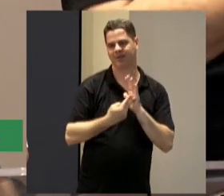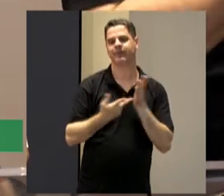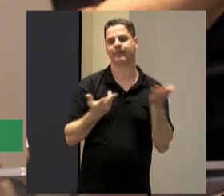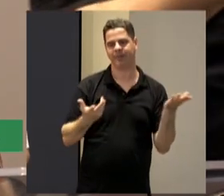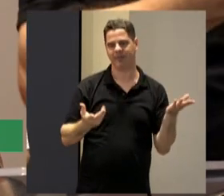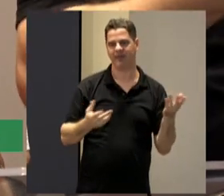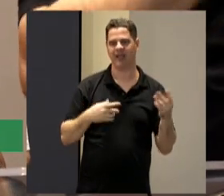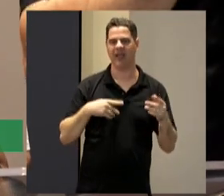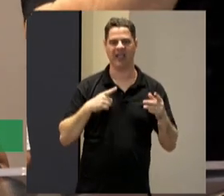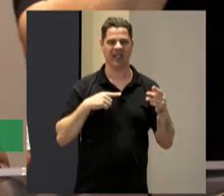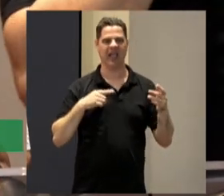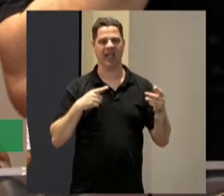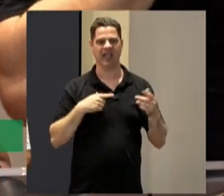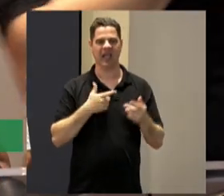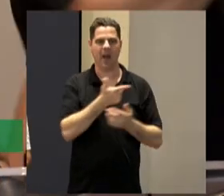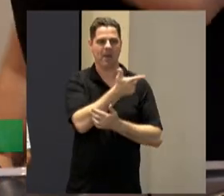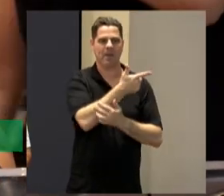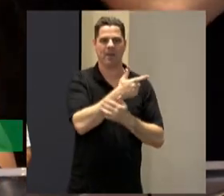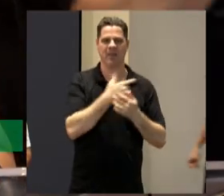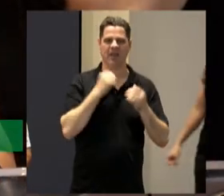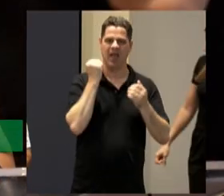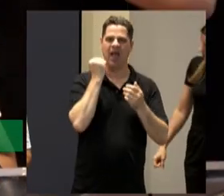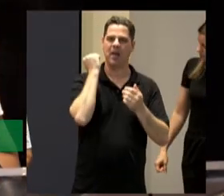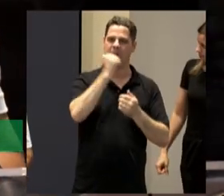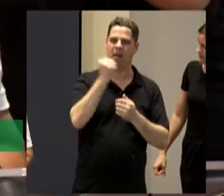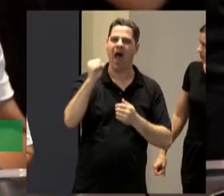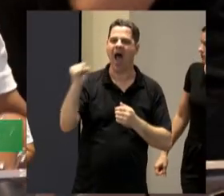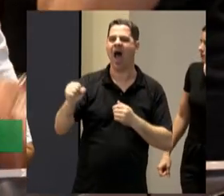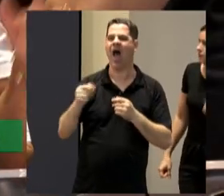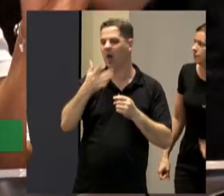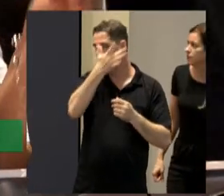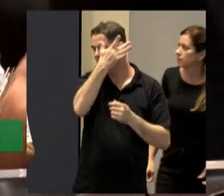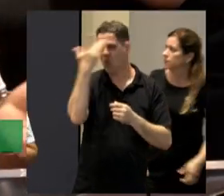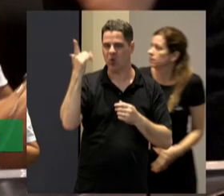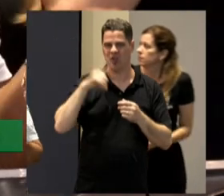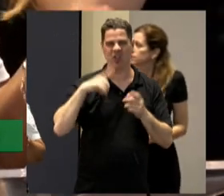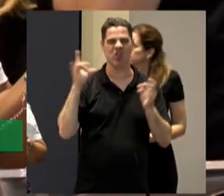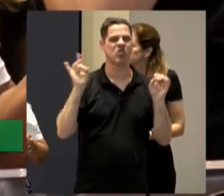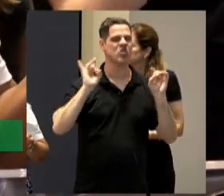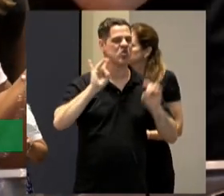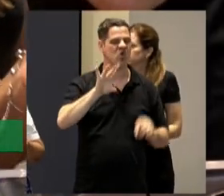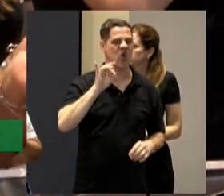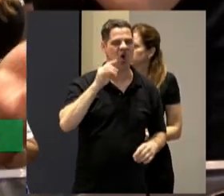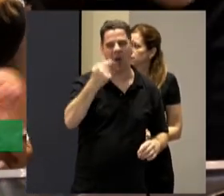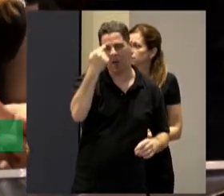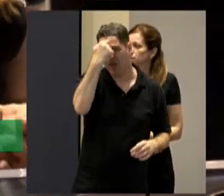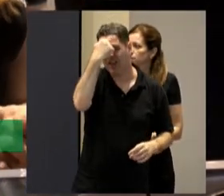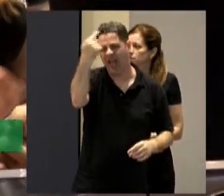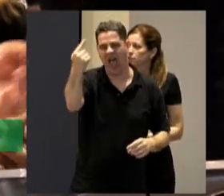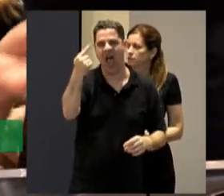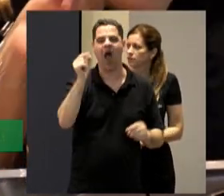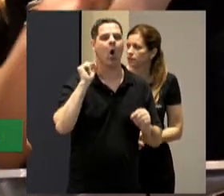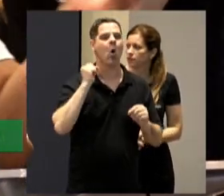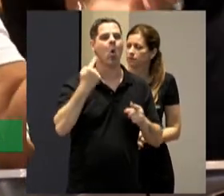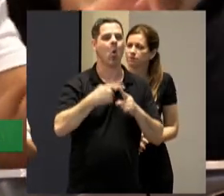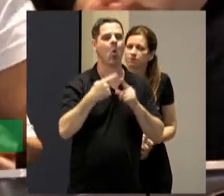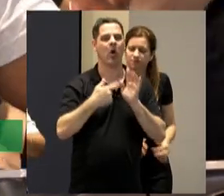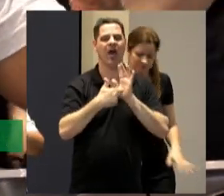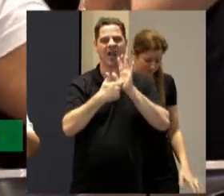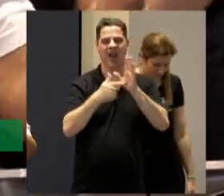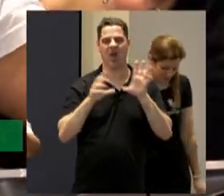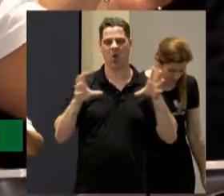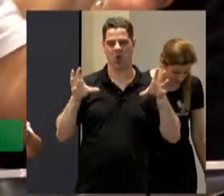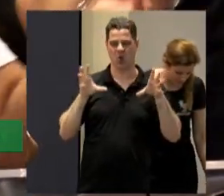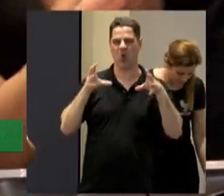Os assassinatos e os epistemicídios que nós assistimos. Então, na primeira ideia, Cris, era de